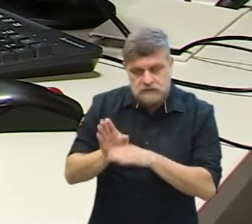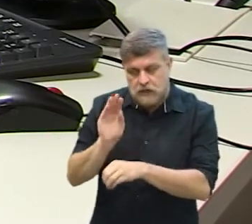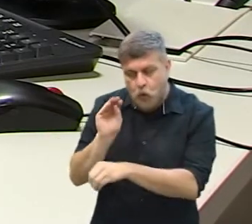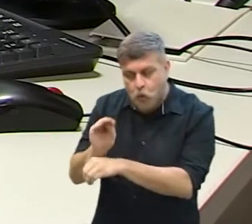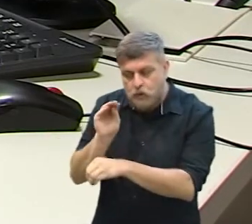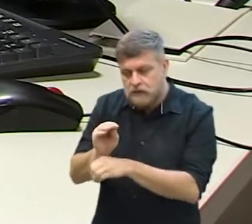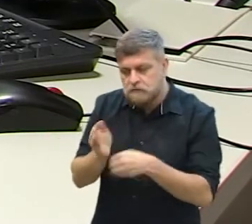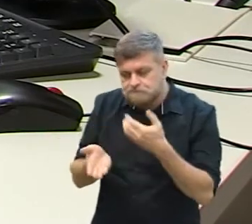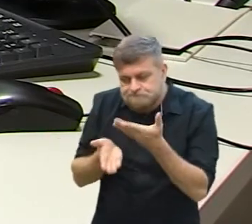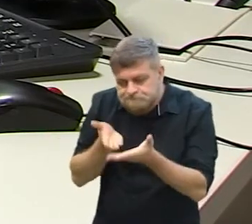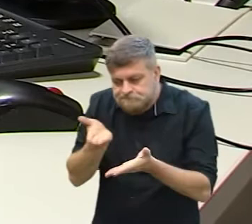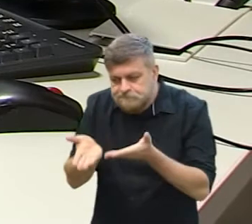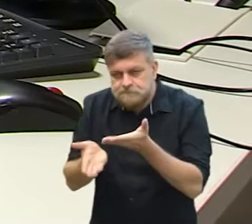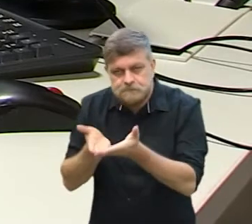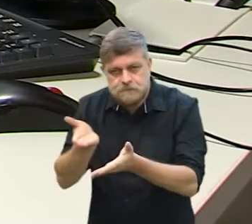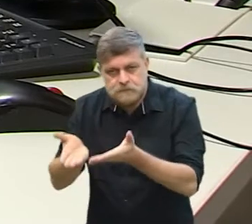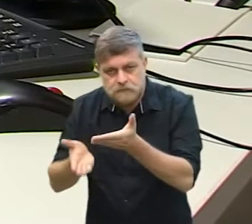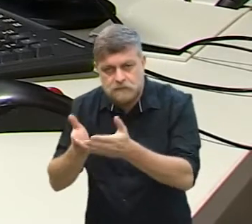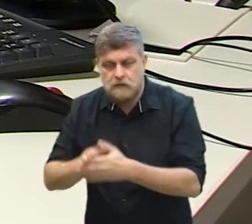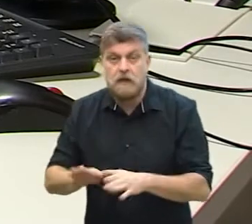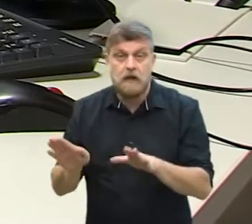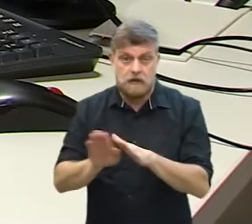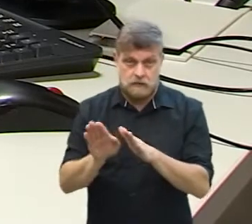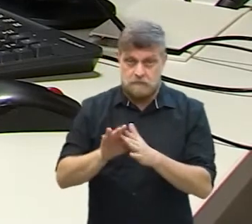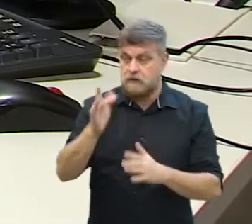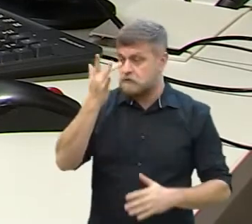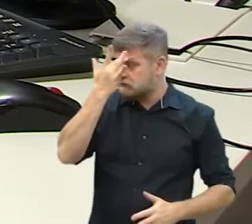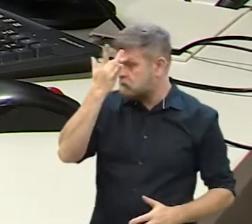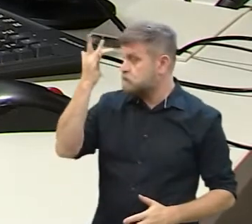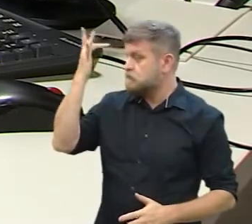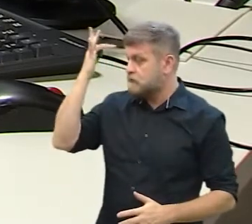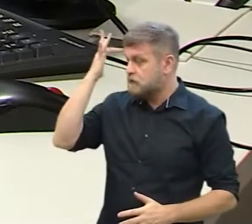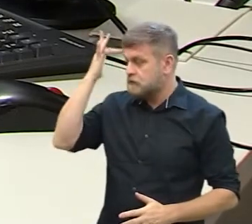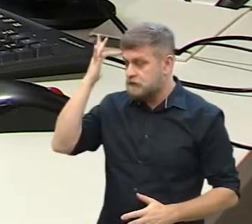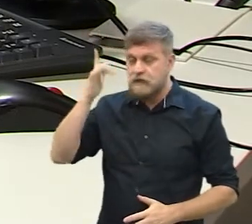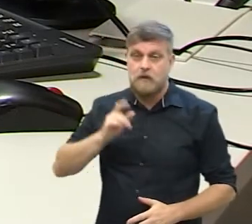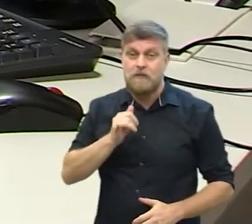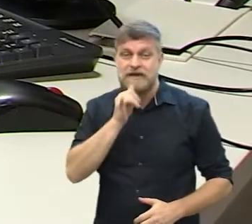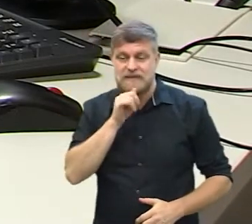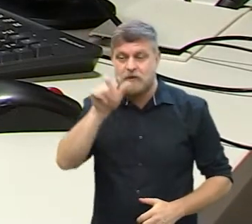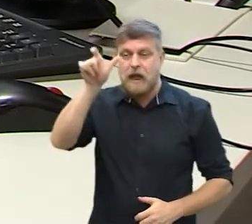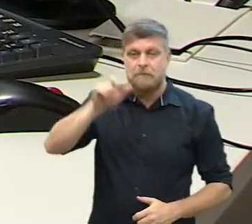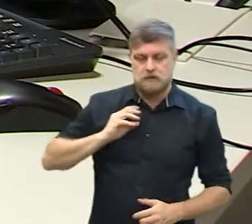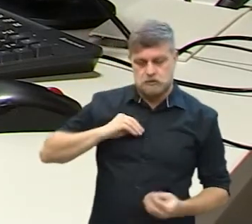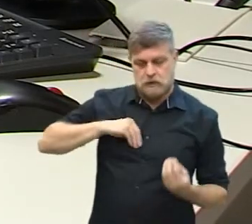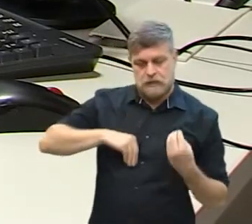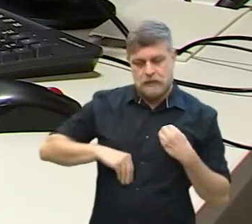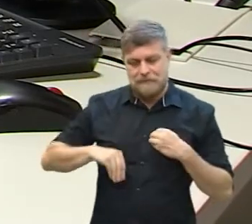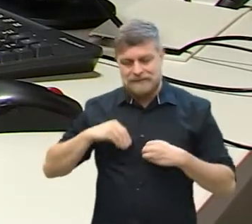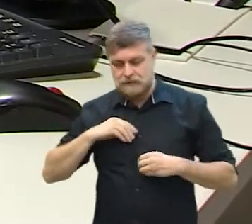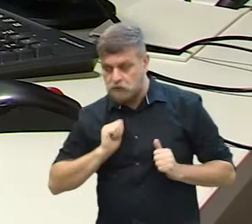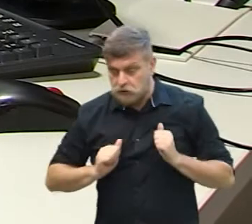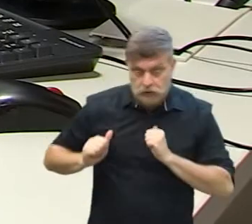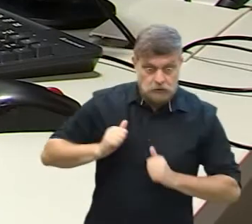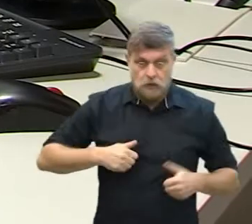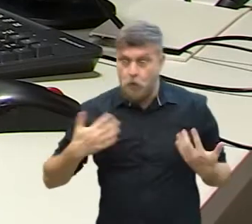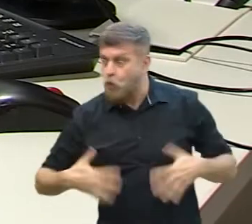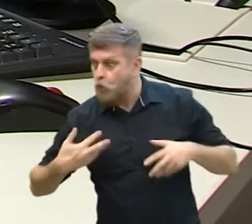ter a continuidade de tratamentos até mentais, questão de depressão,